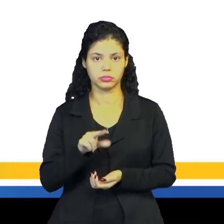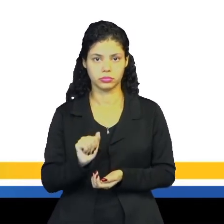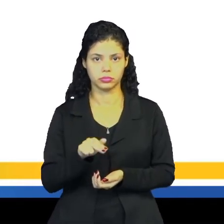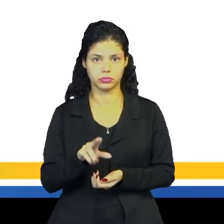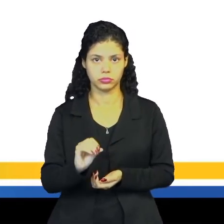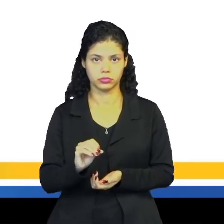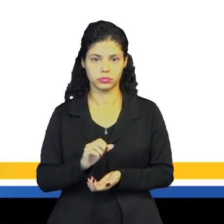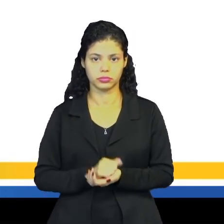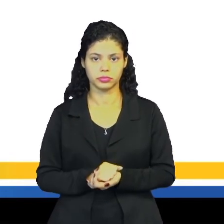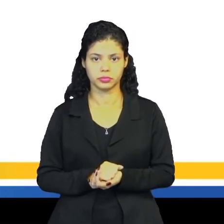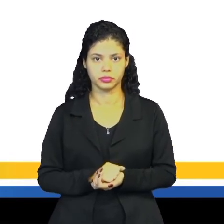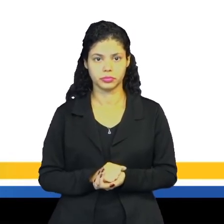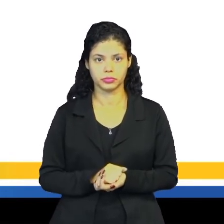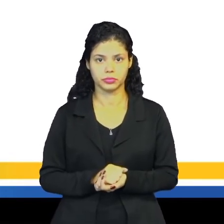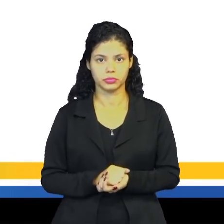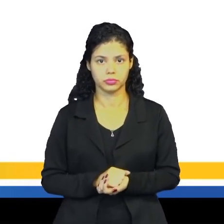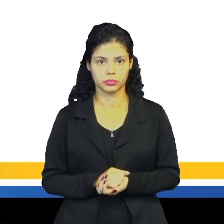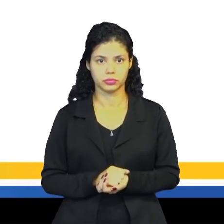e no.